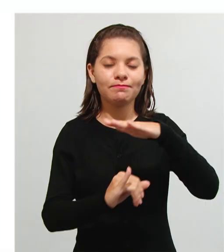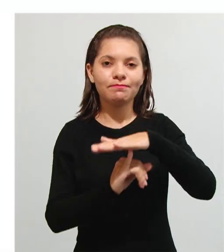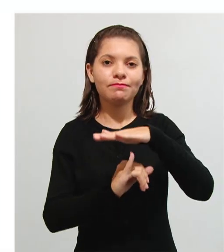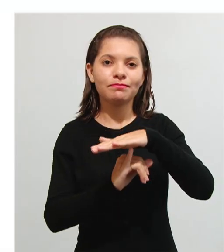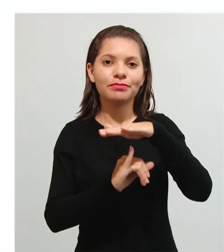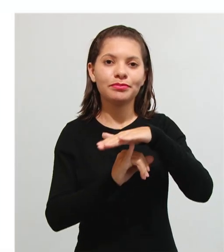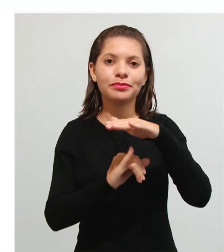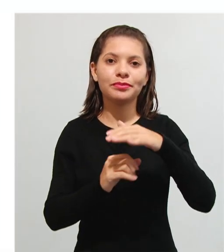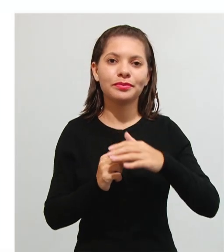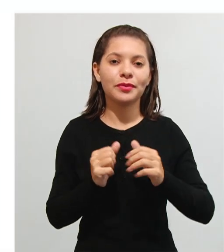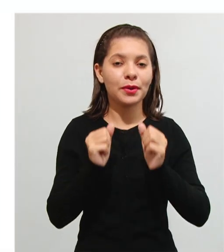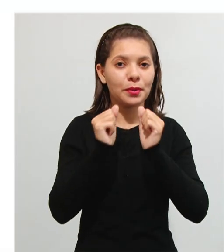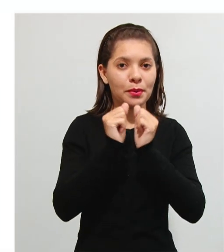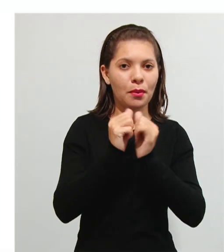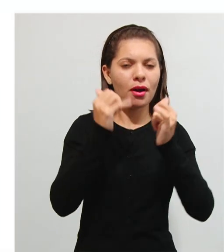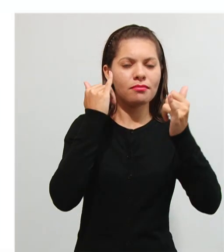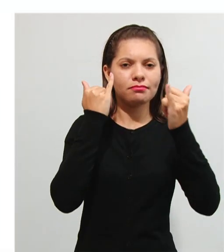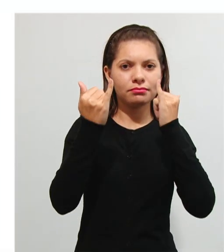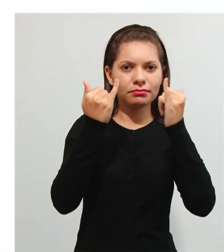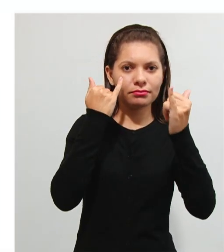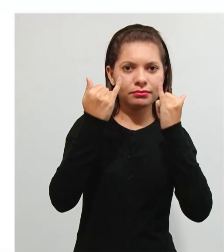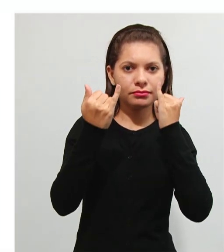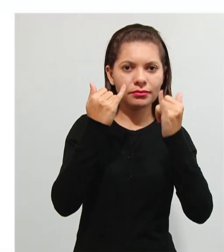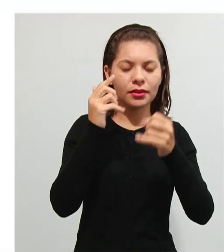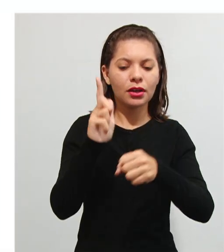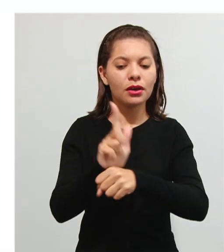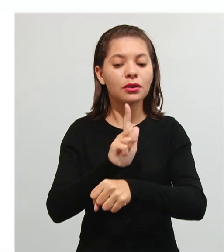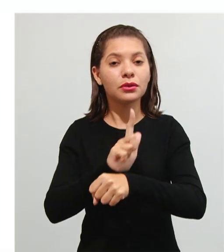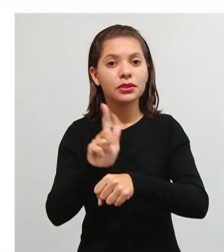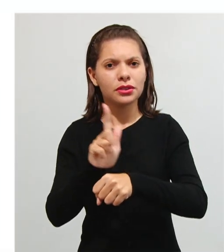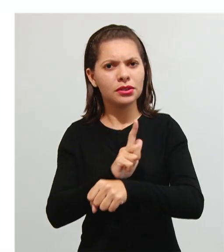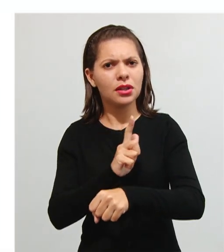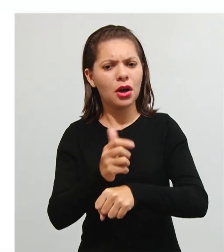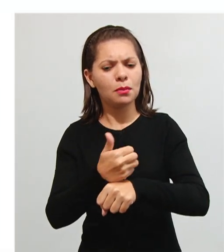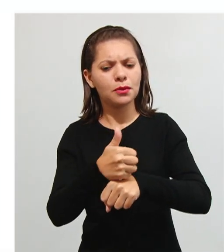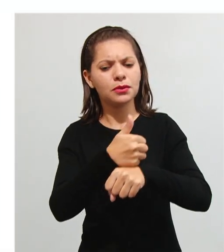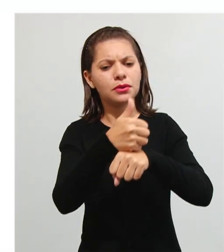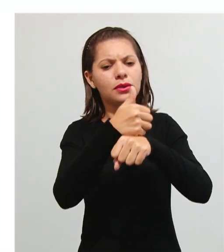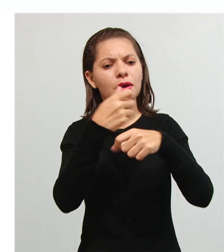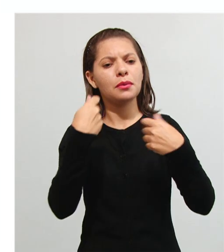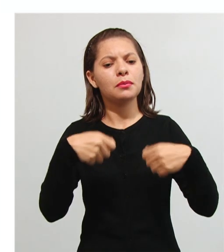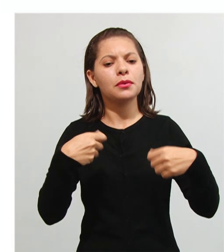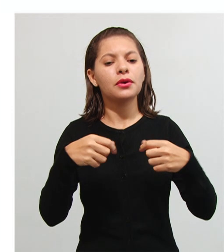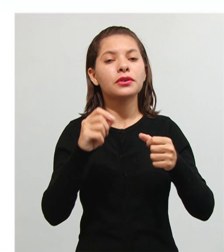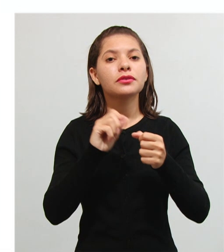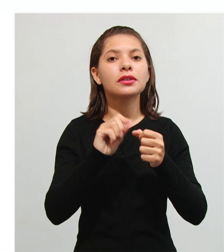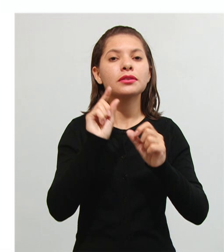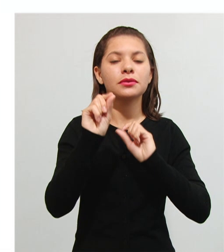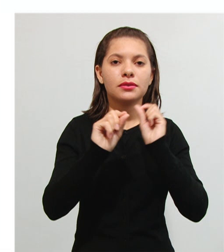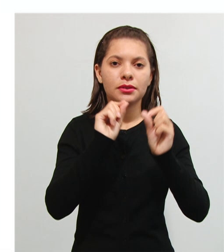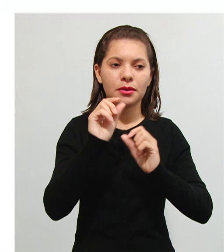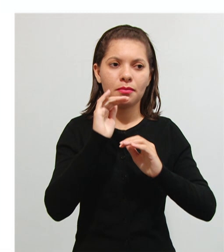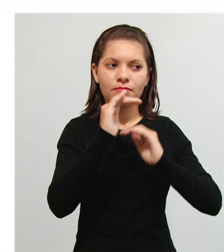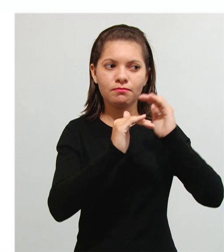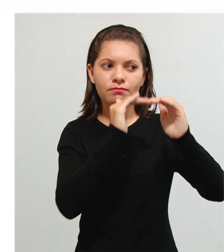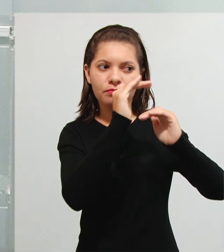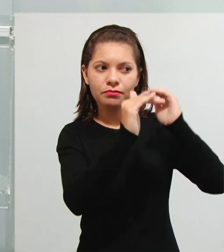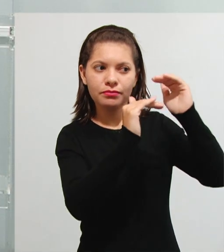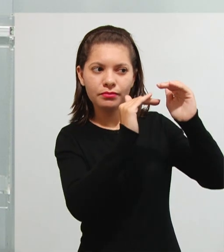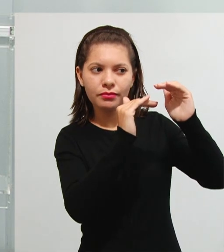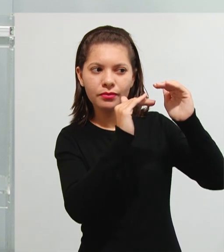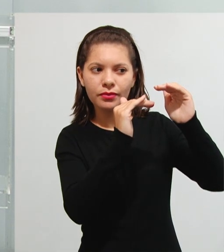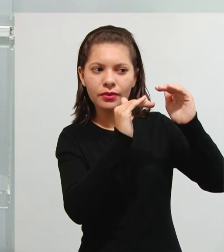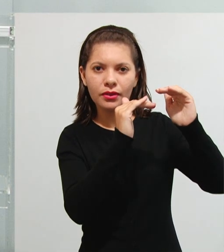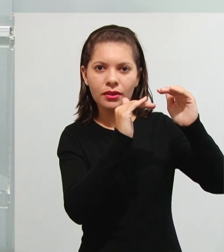com essas informações os gestores eles podem atuar no desenvolvimento dos trabalhadores ele vai